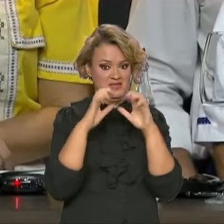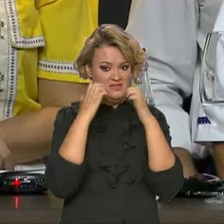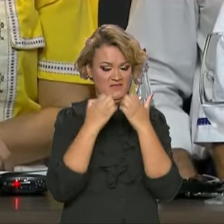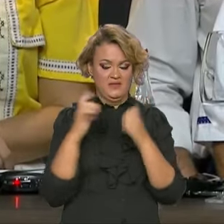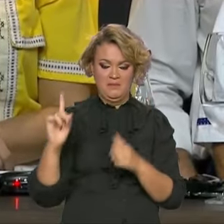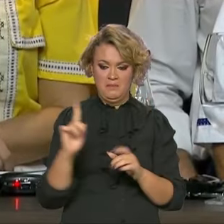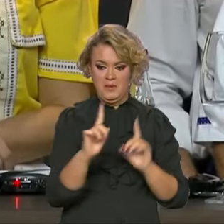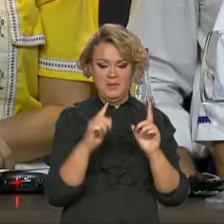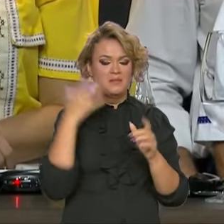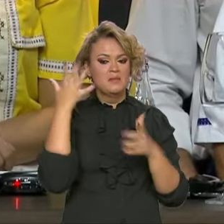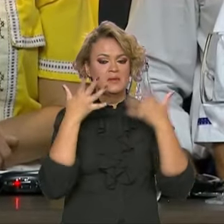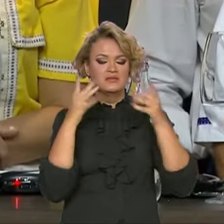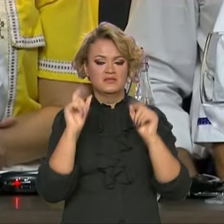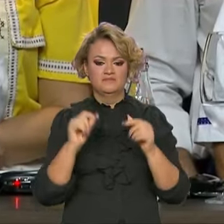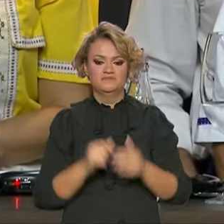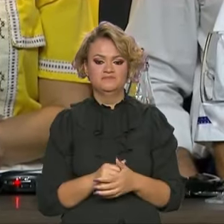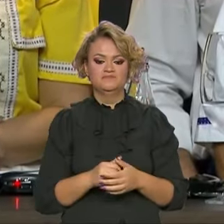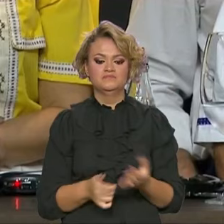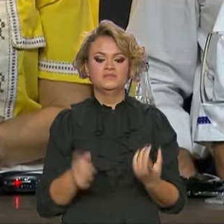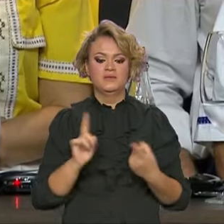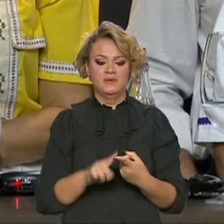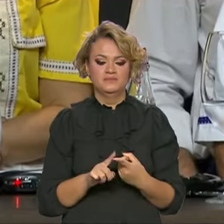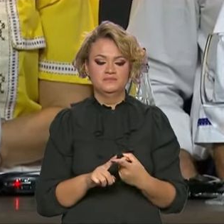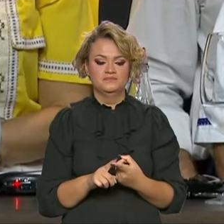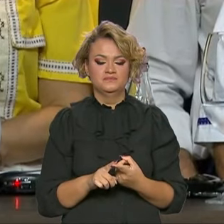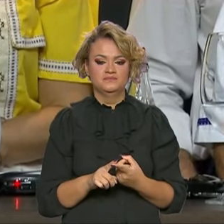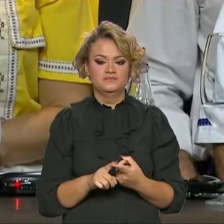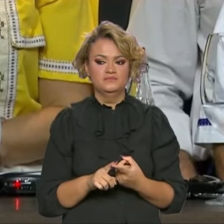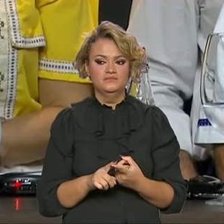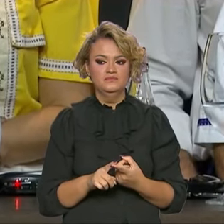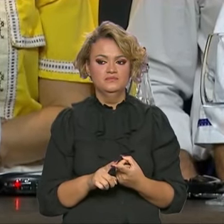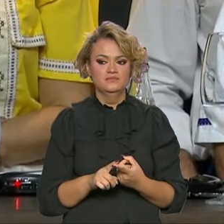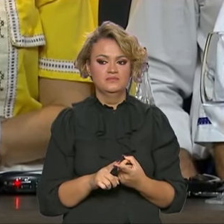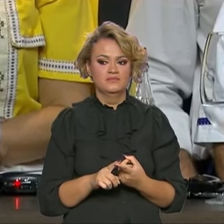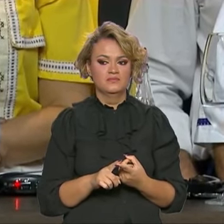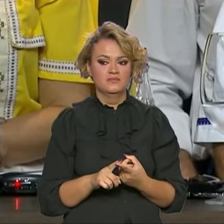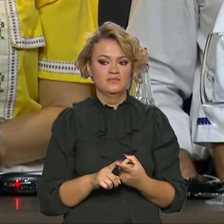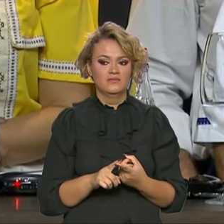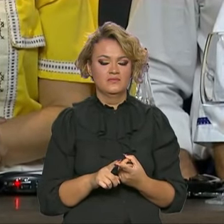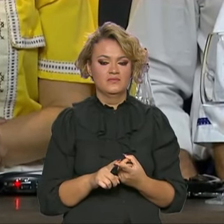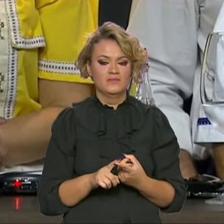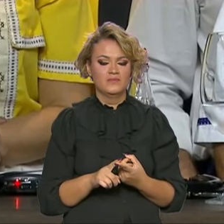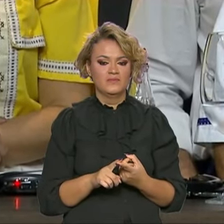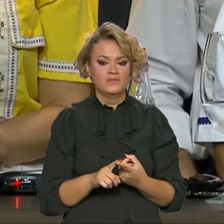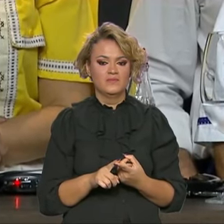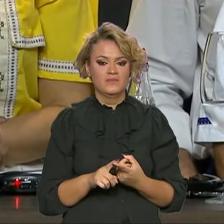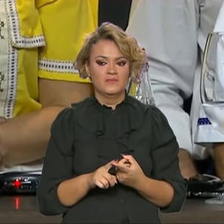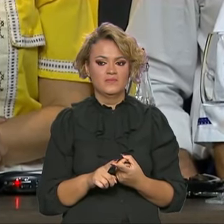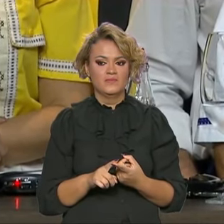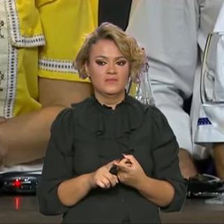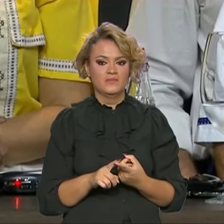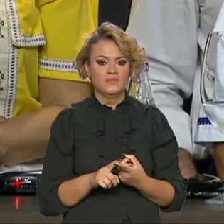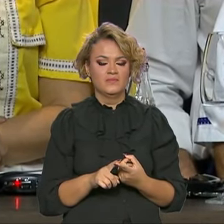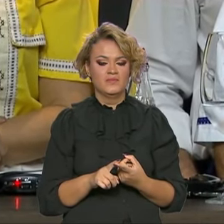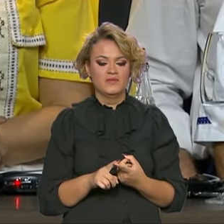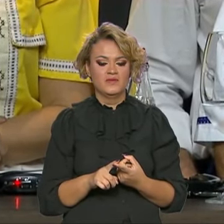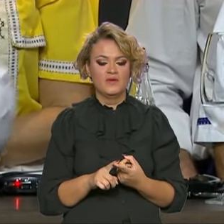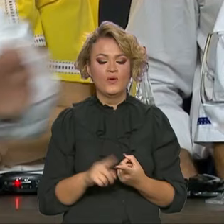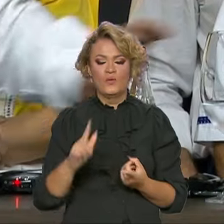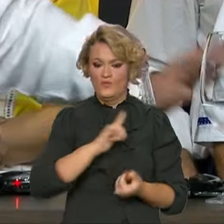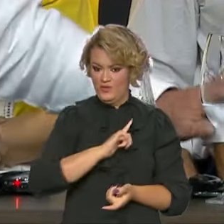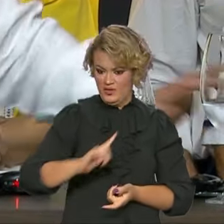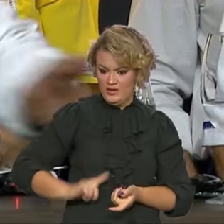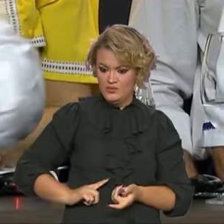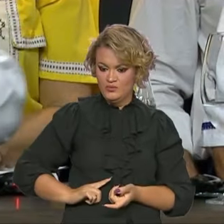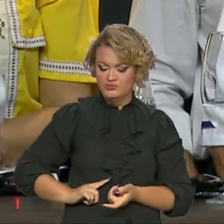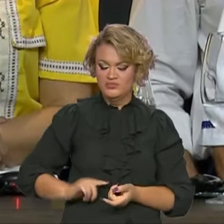evento. Primeiro, nós ouviremos a palavra do nosso querido governador